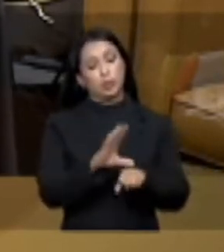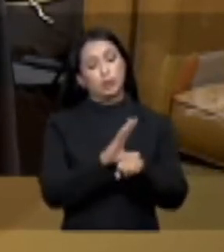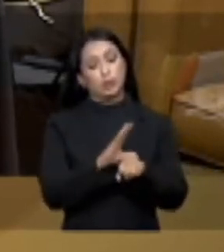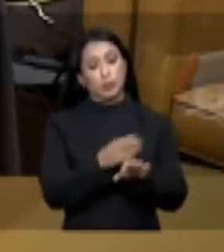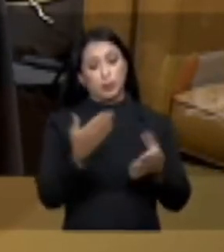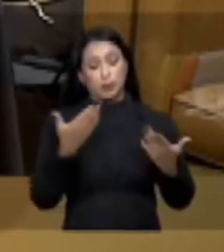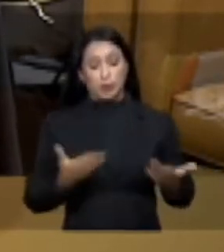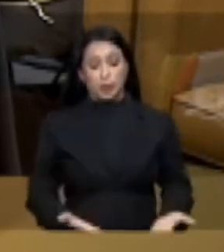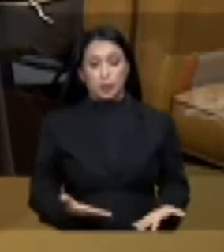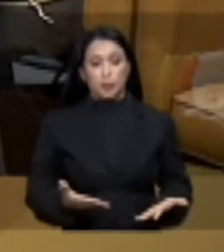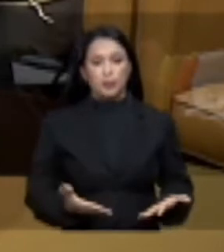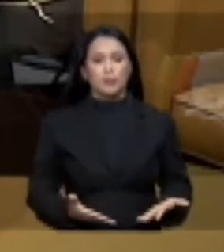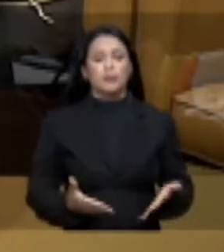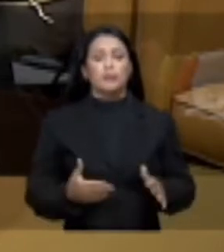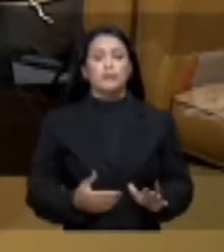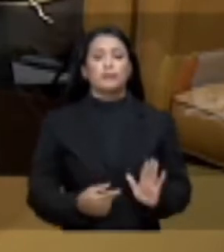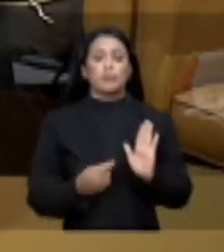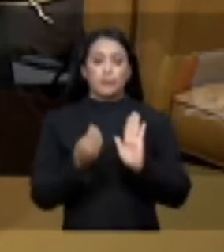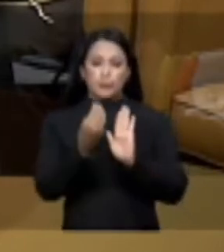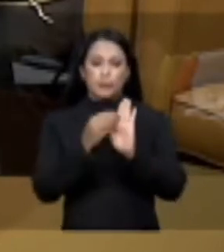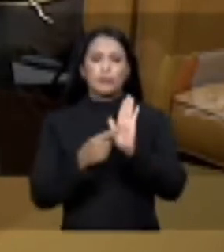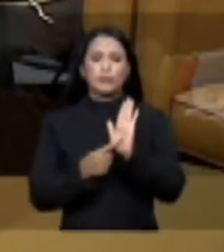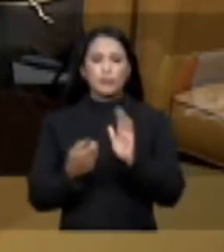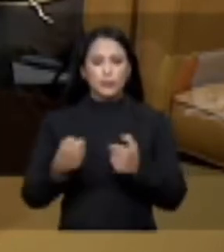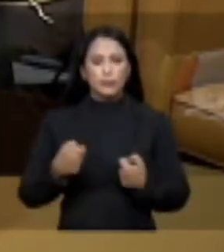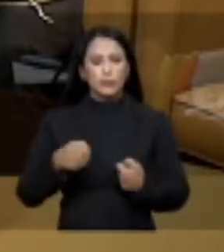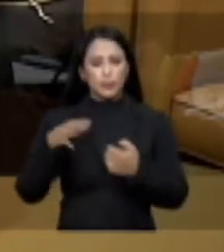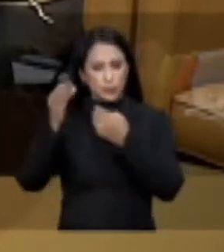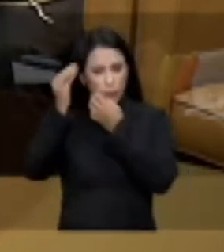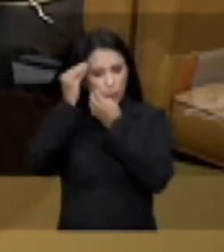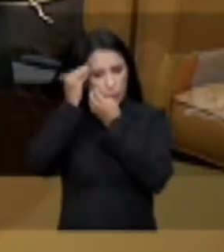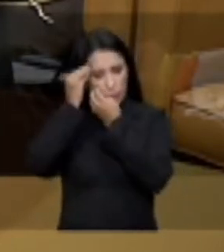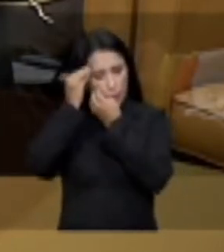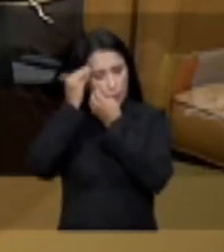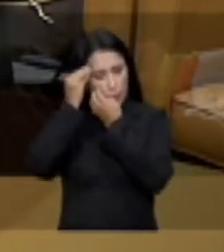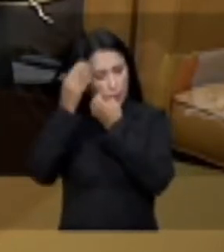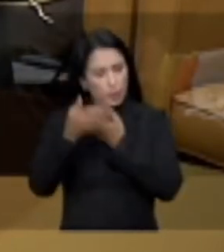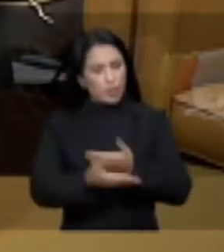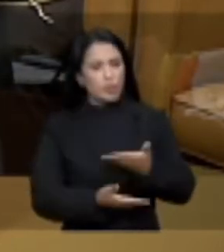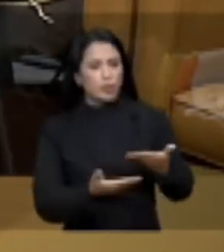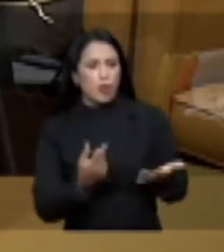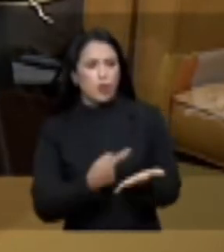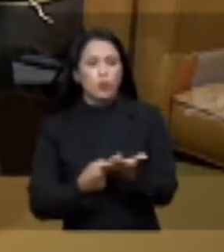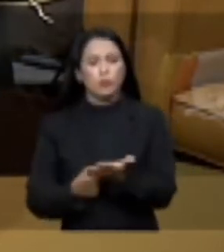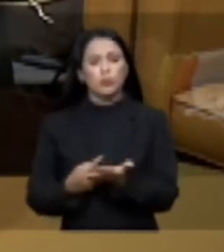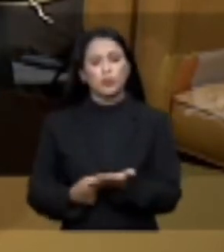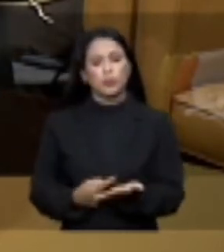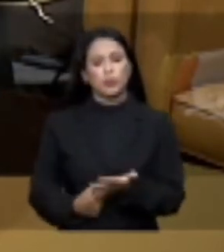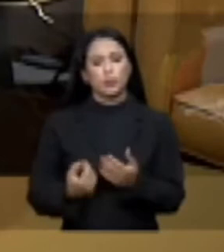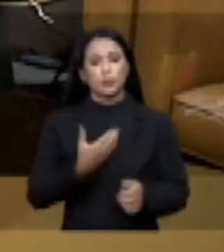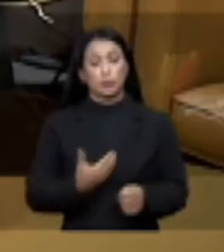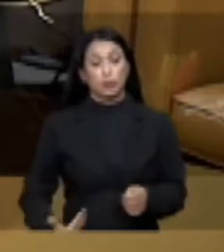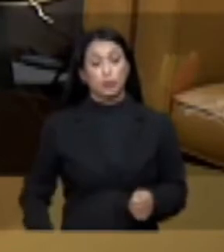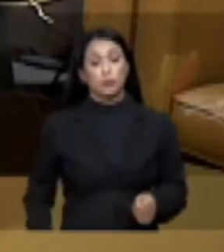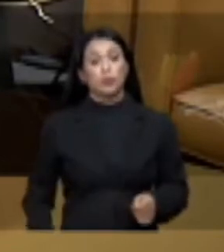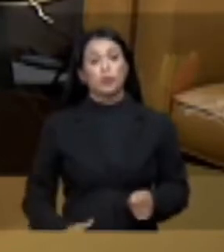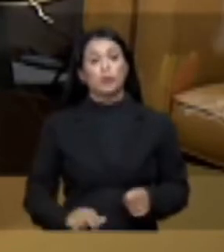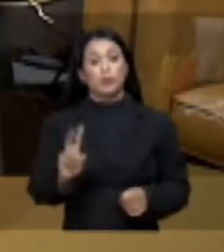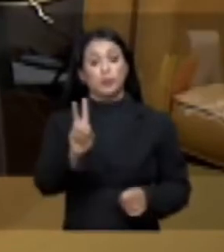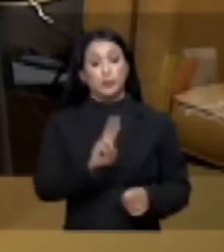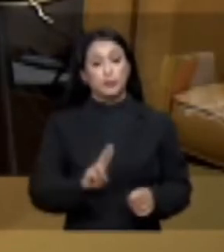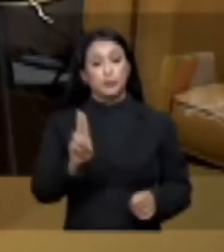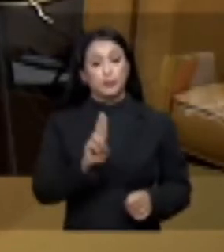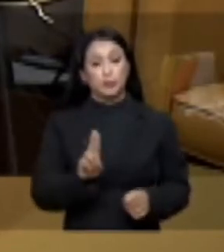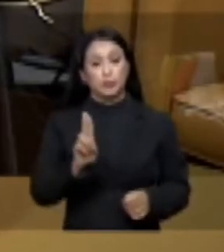Federal. E nesse panorama, também precisamos compreender que os convênios de cooperação e os consórcios públicos, que são instrumentos de cooperação